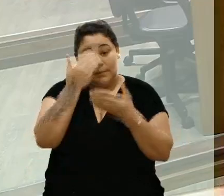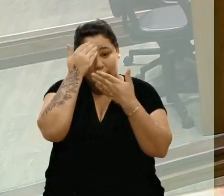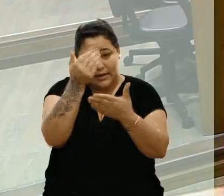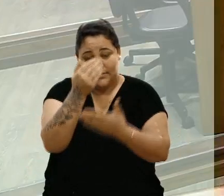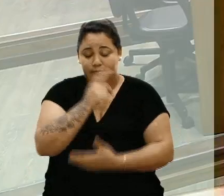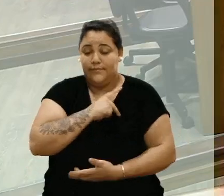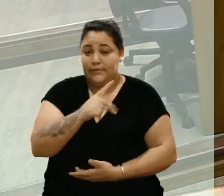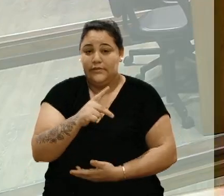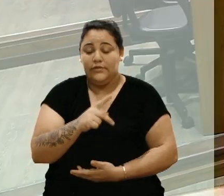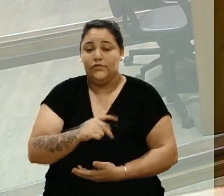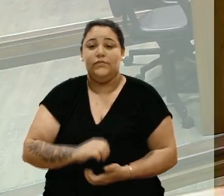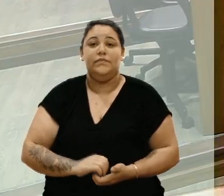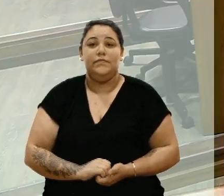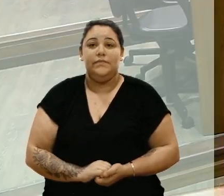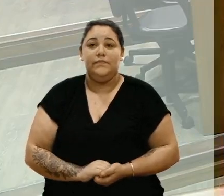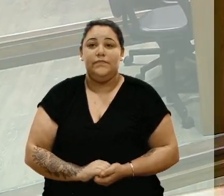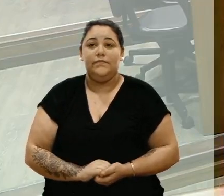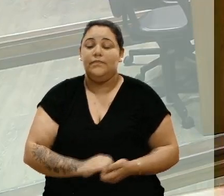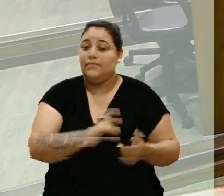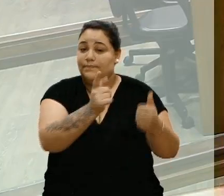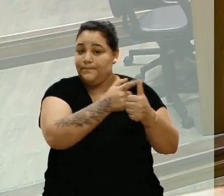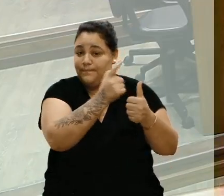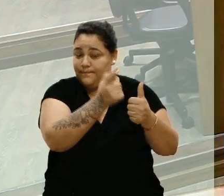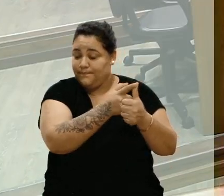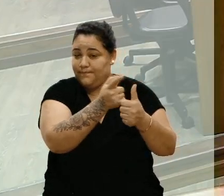Presidente, primeiro eu quero